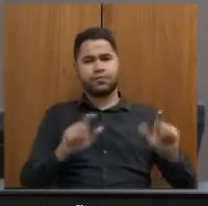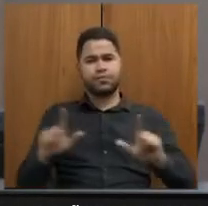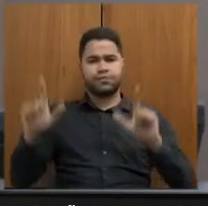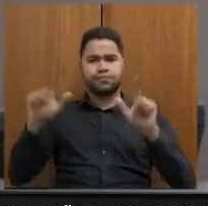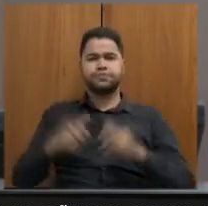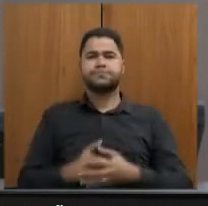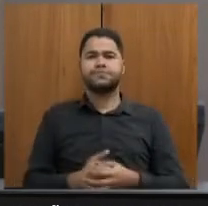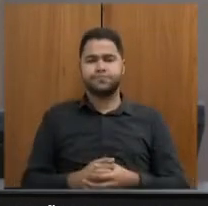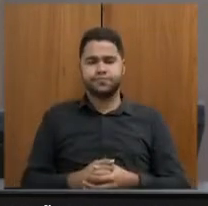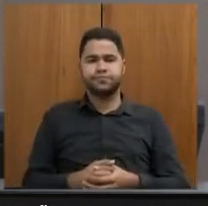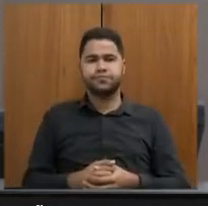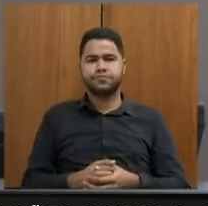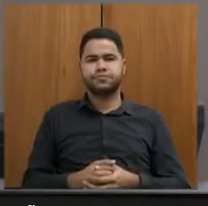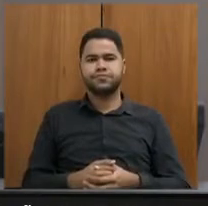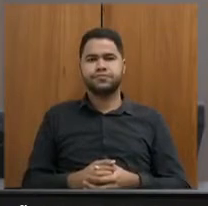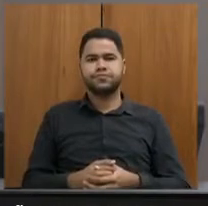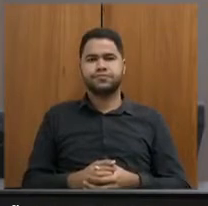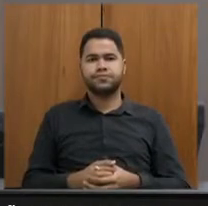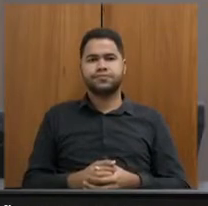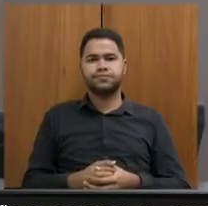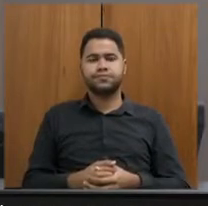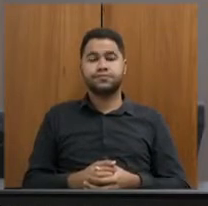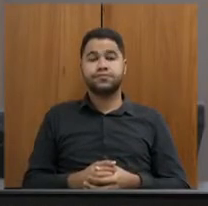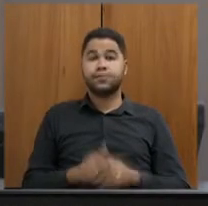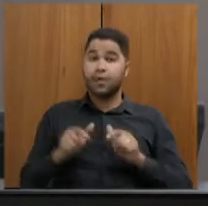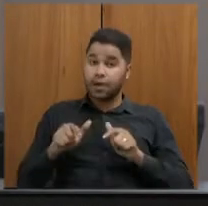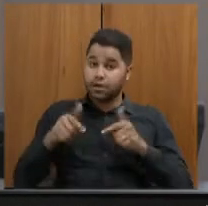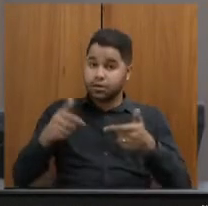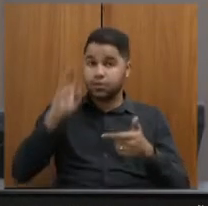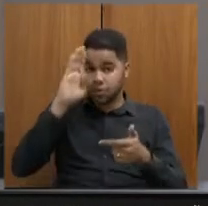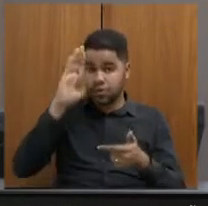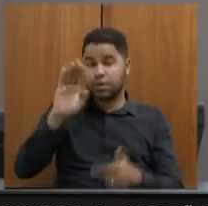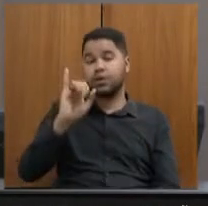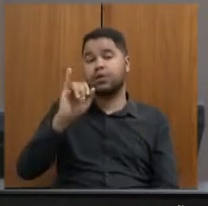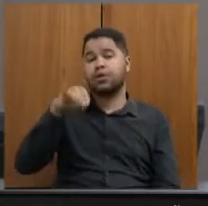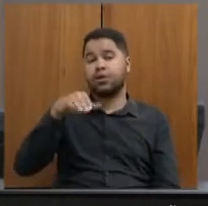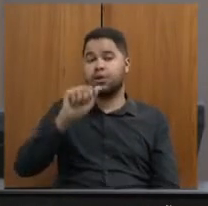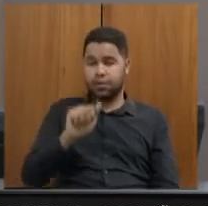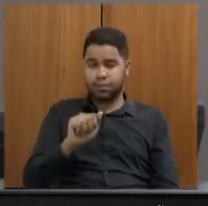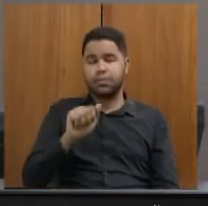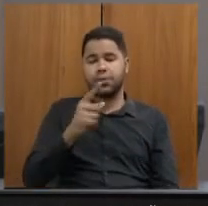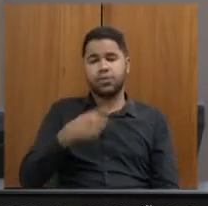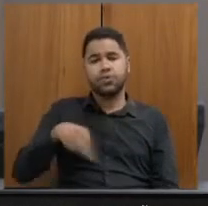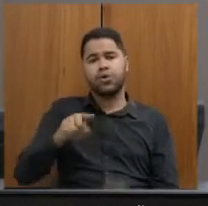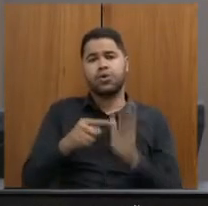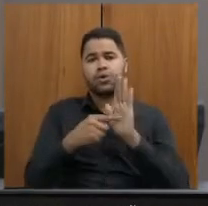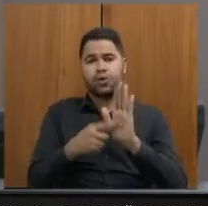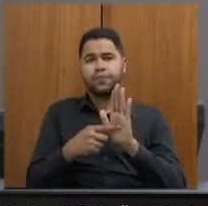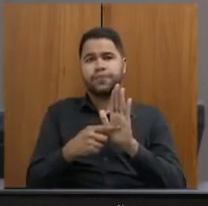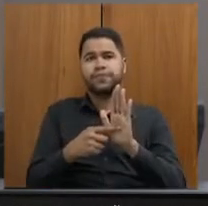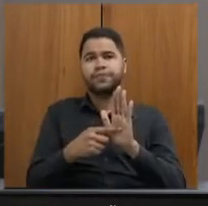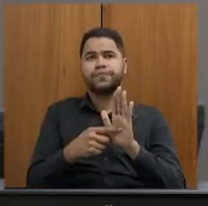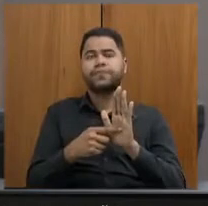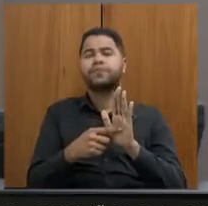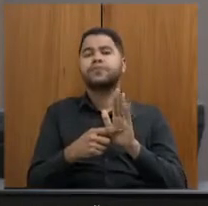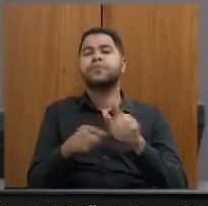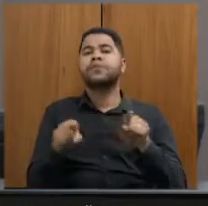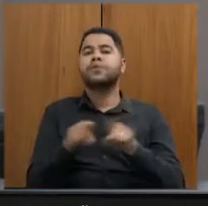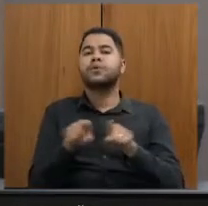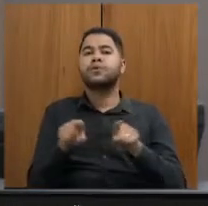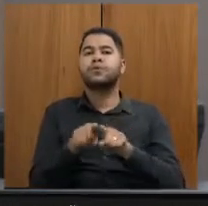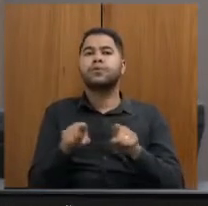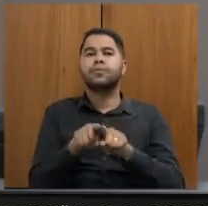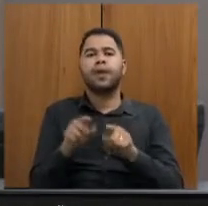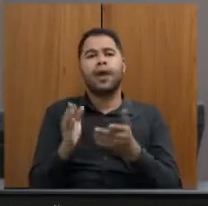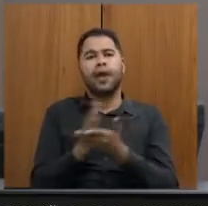favor e é essa ação de destaque do iMac nós tivemos uma questão na aldeia Machacalis tivemos até o